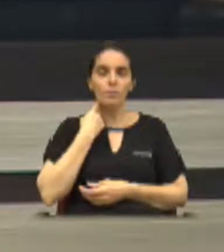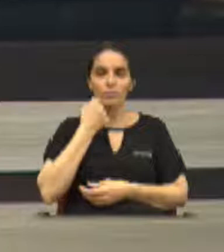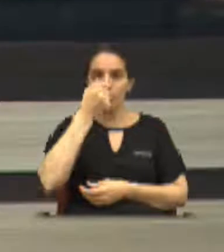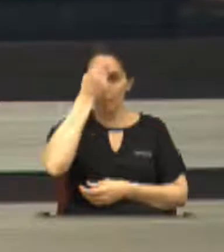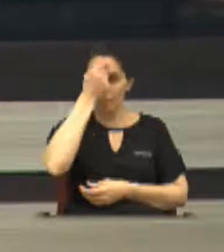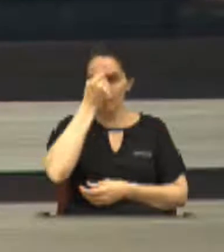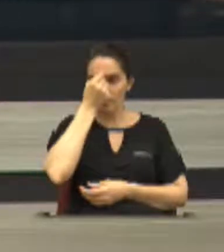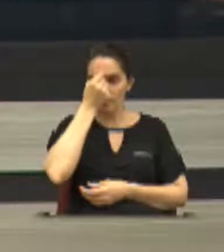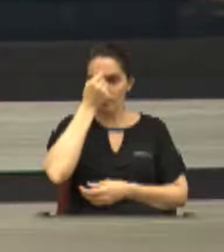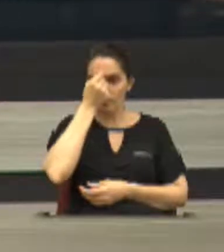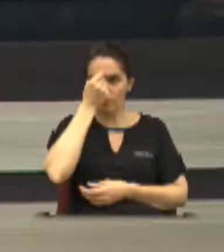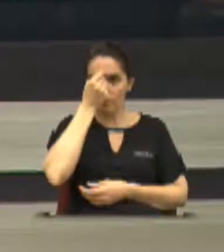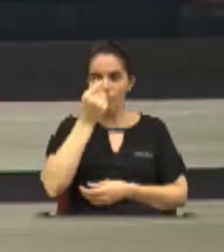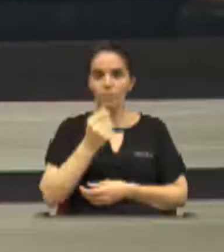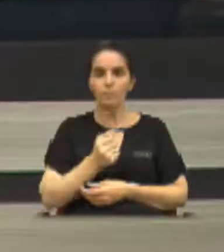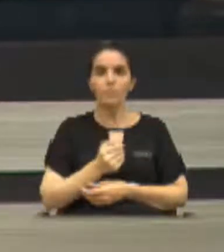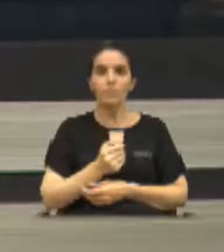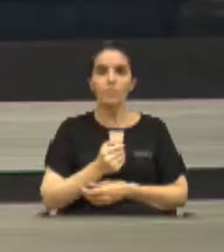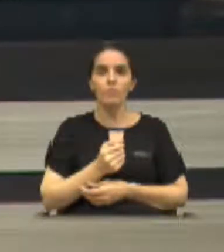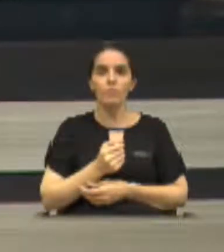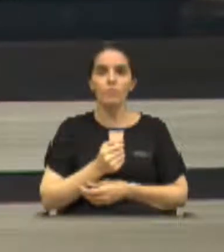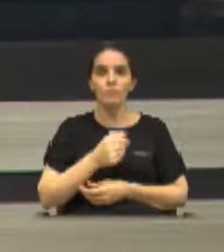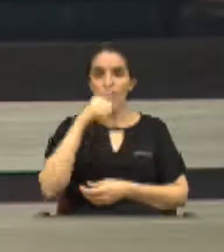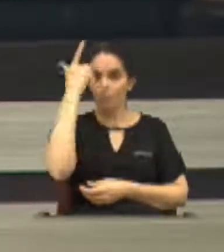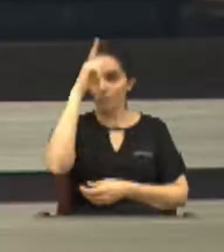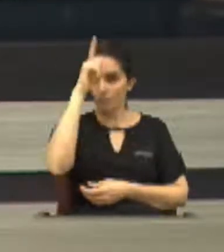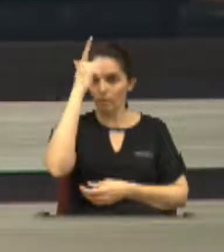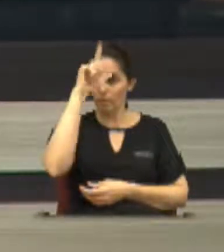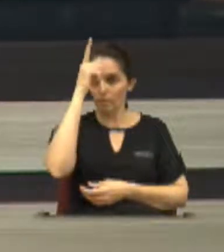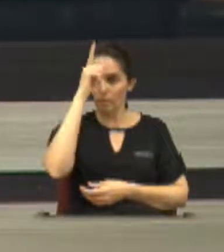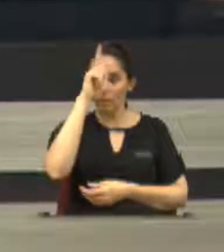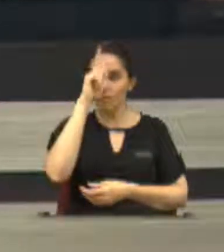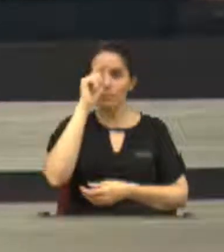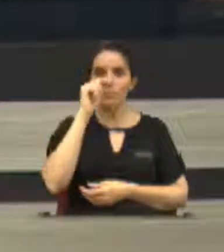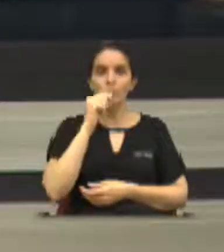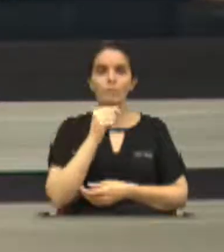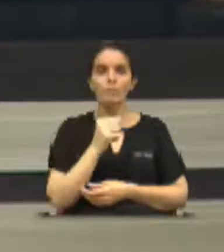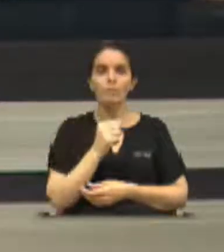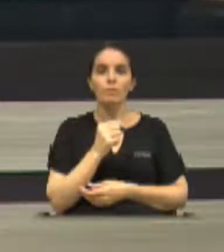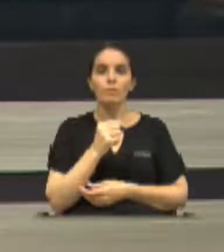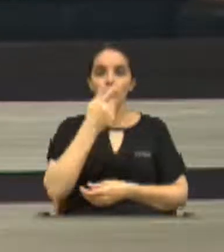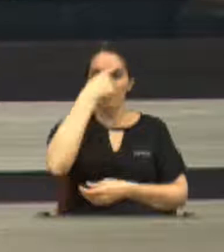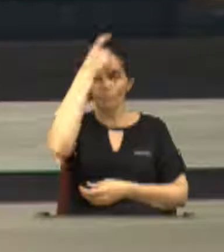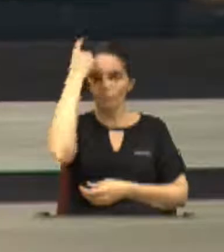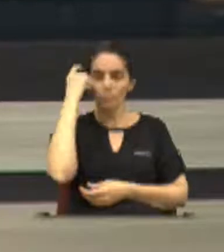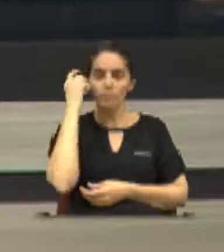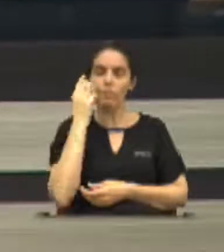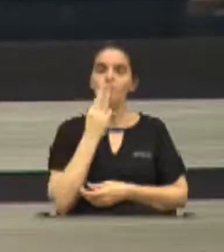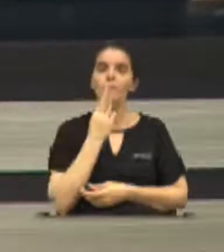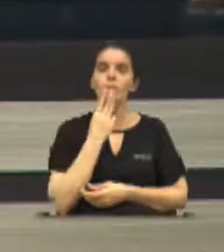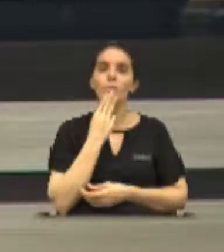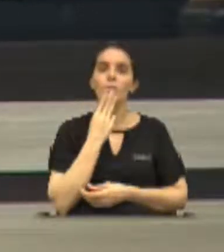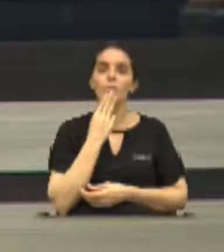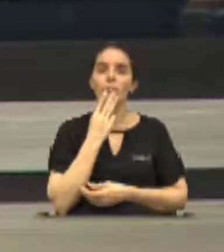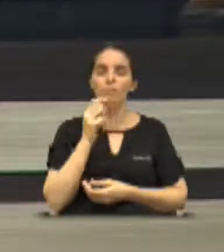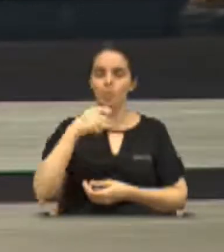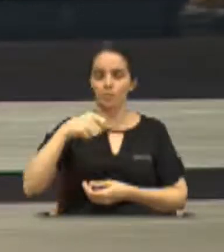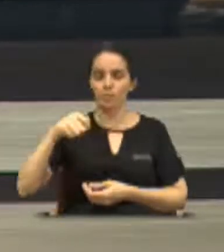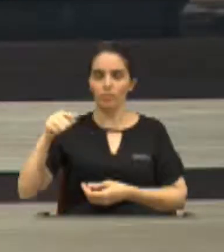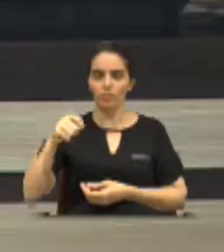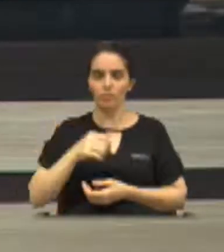Luiz Pavarini de Camargo, vereador Sidney Pascotto, vereador Wagner Barbosa e vereador Wagner de Souza Rodrigues